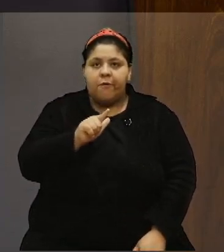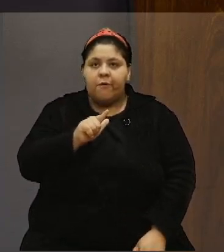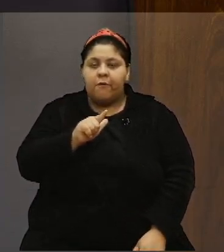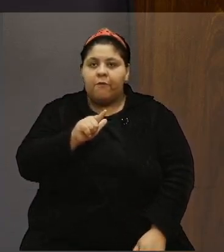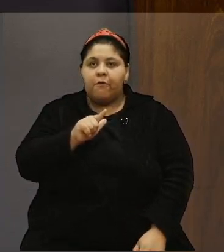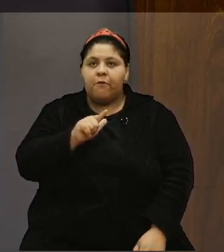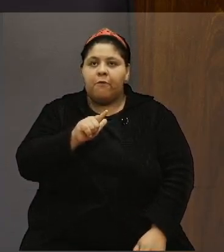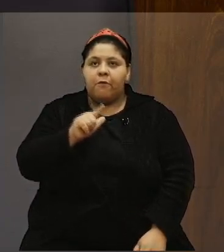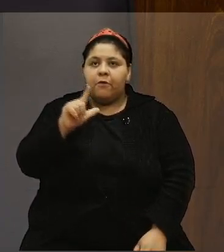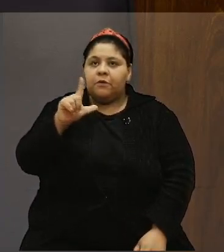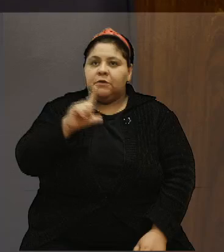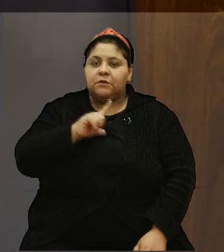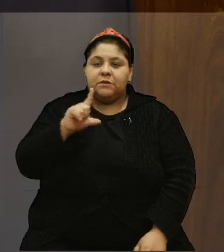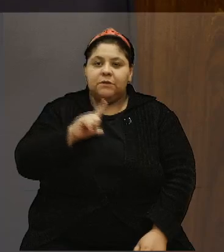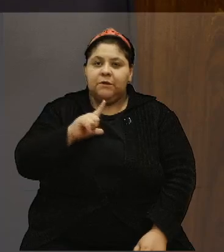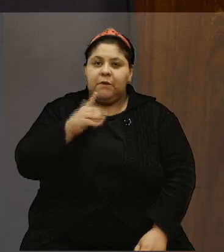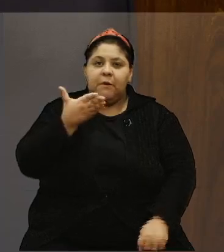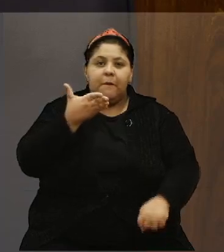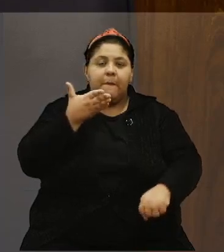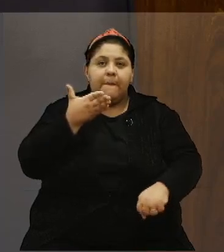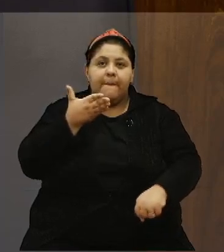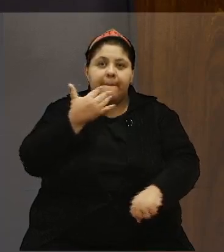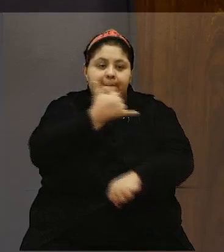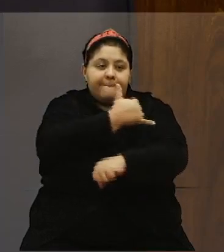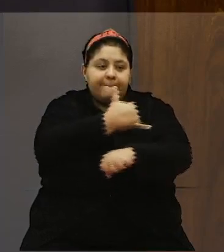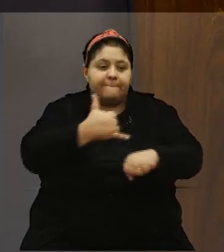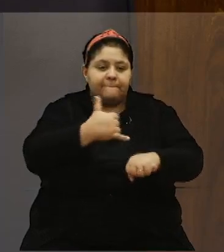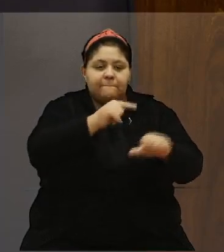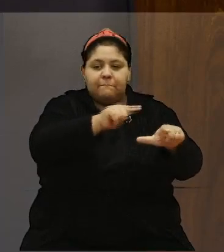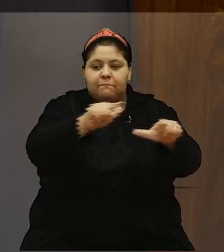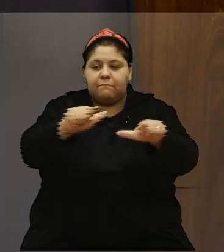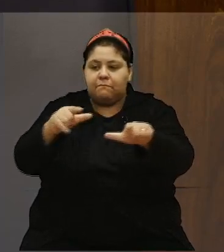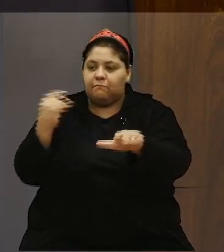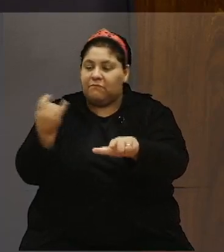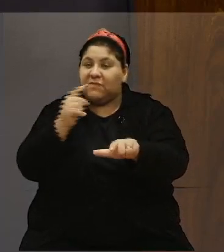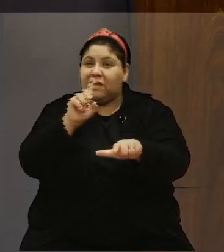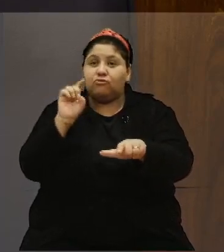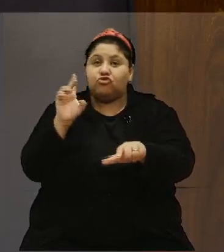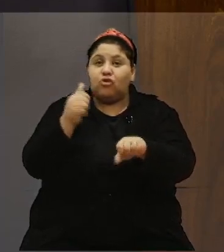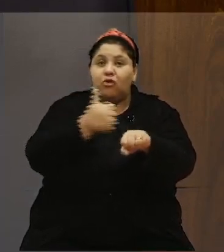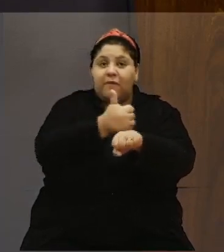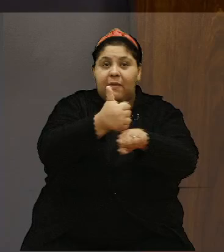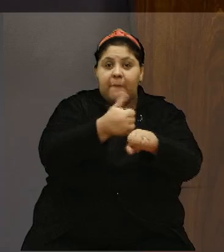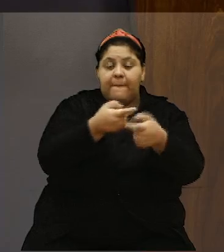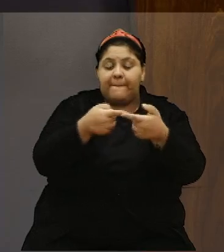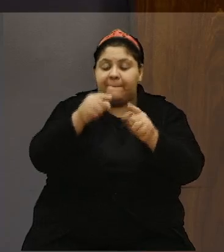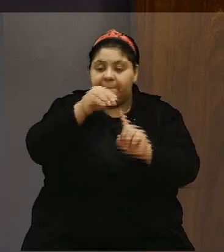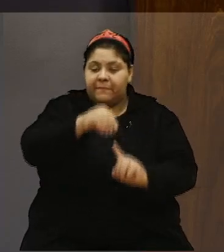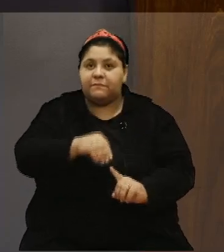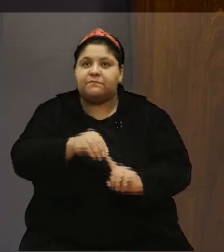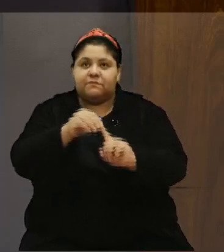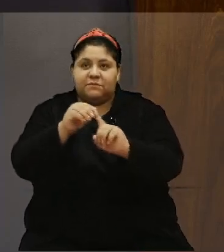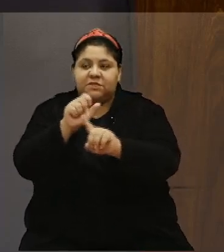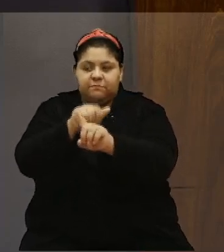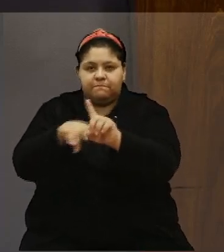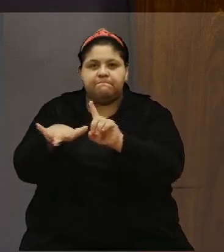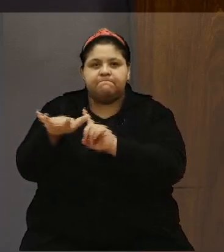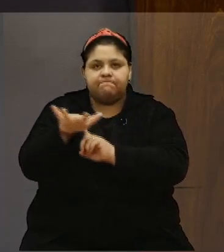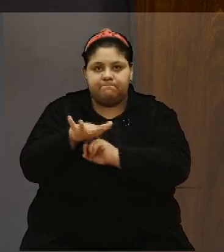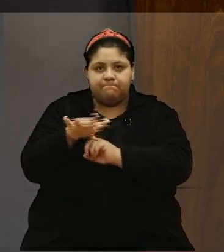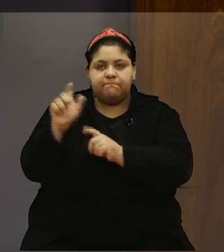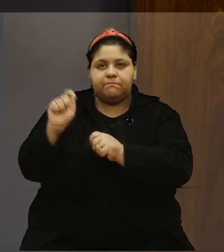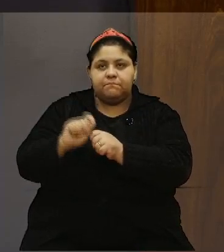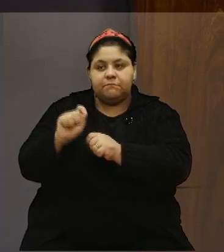por tantos espaços importantes, que não só na atuação profissional, mas principalmente social,